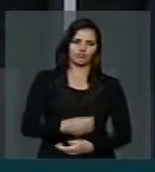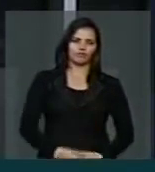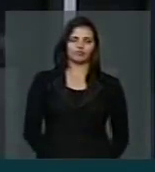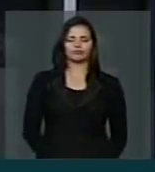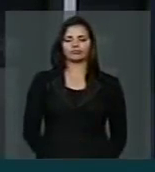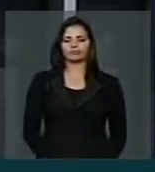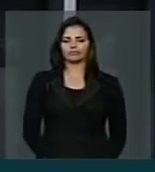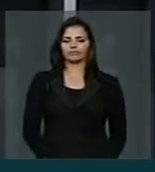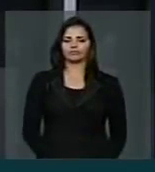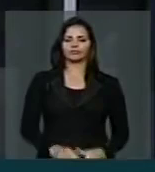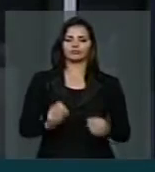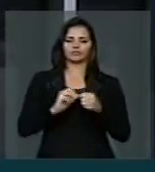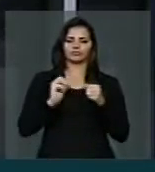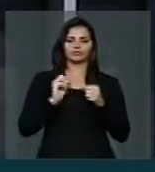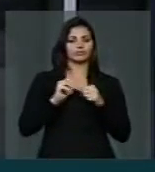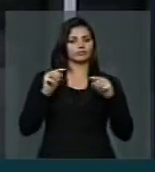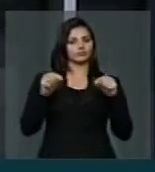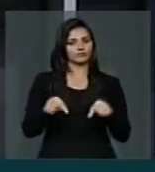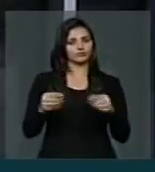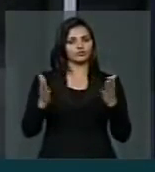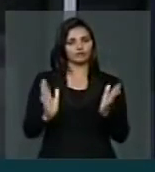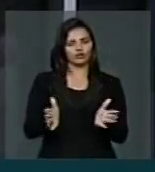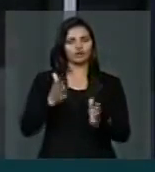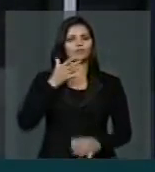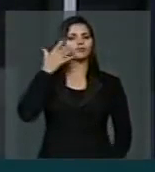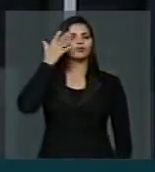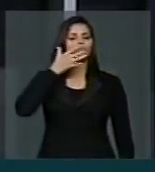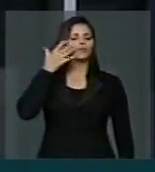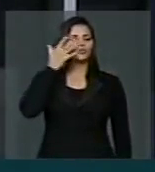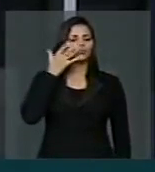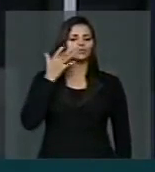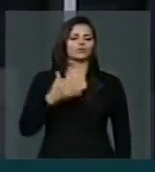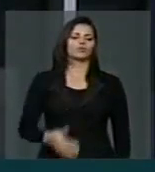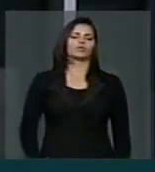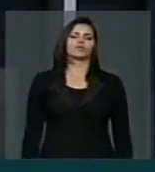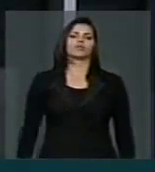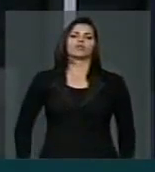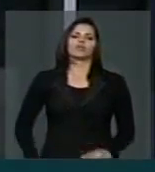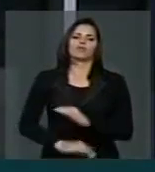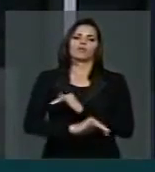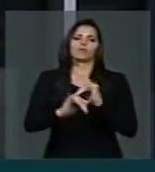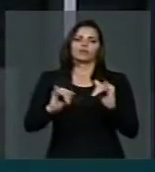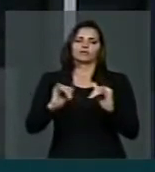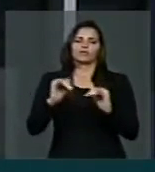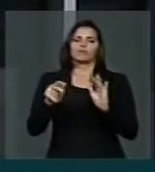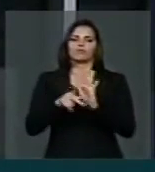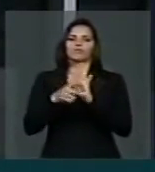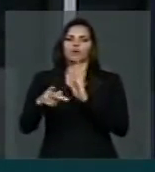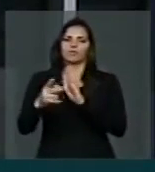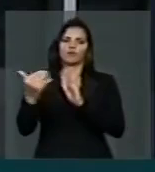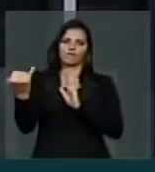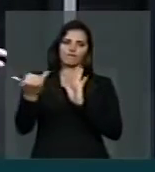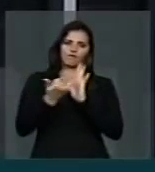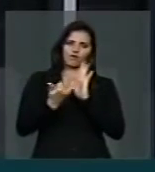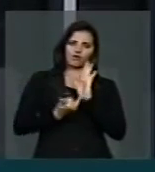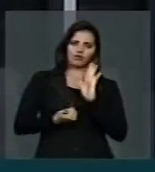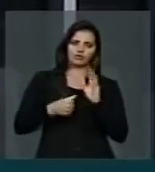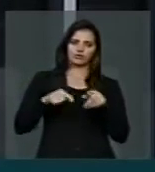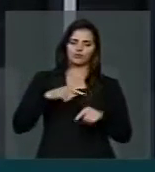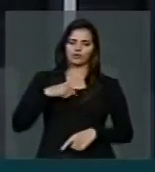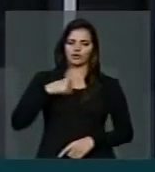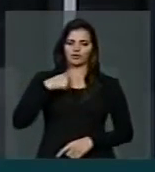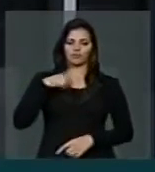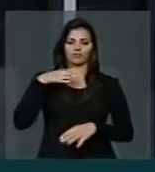indireta. Fizemos aqui um pronunciamento com dados, né, baseado nas informações e a minha